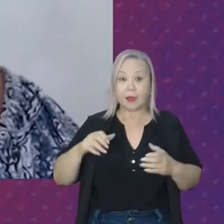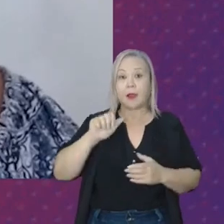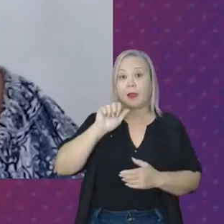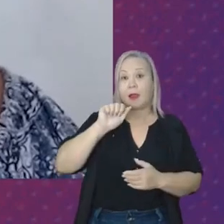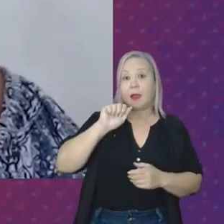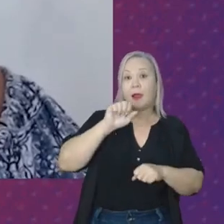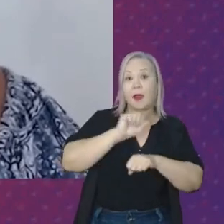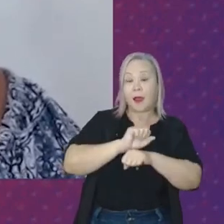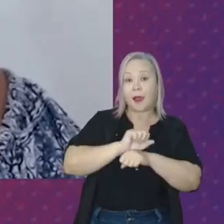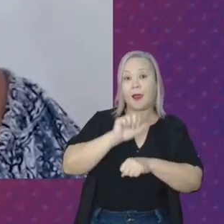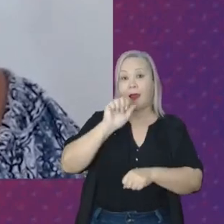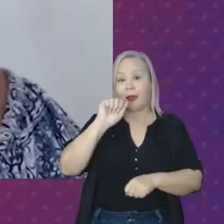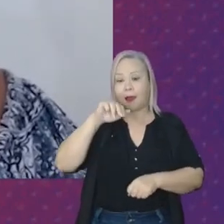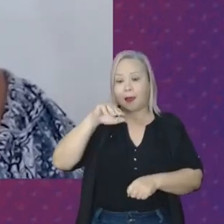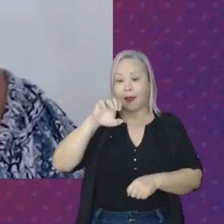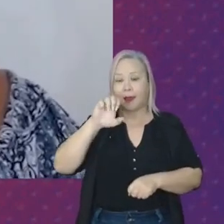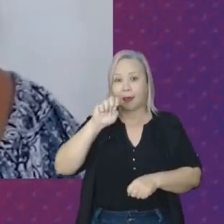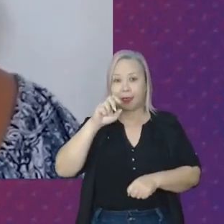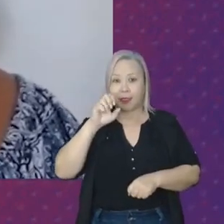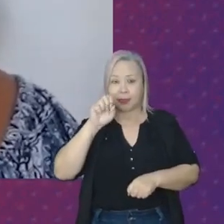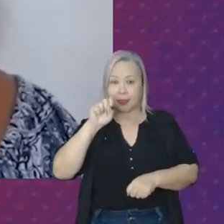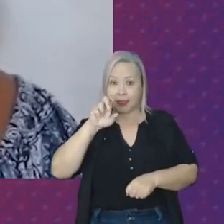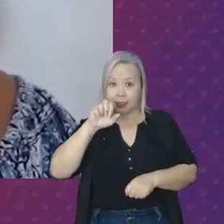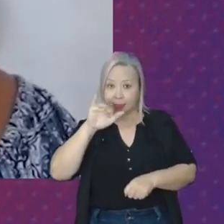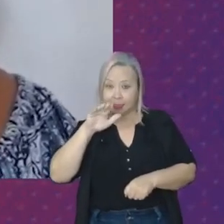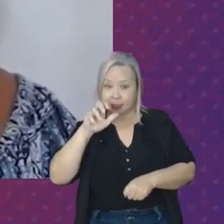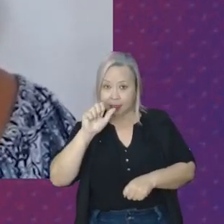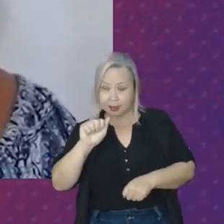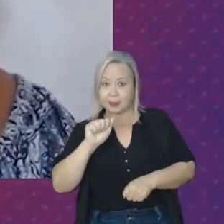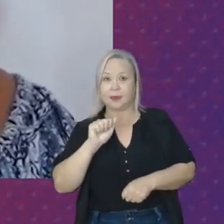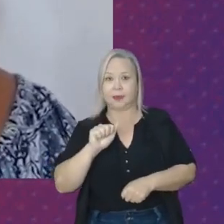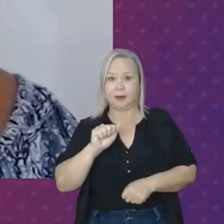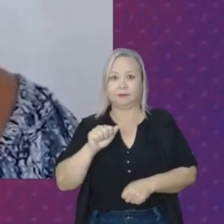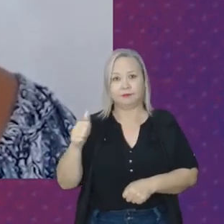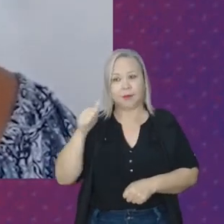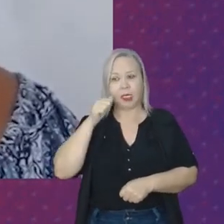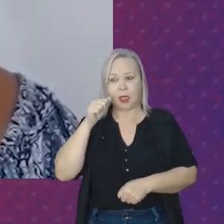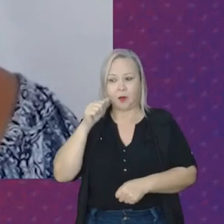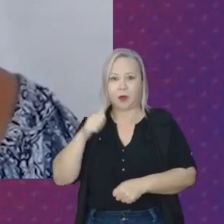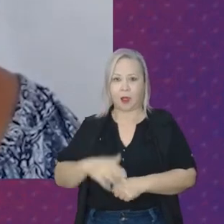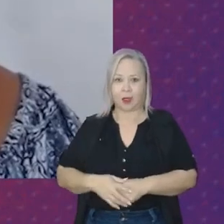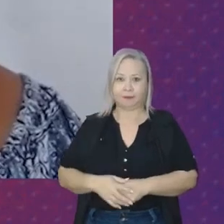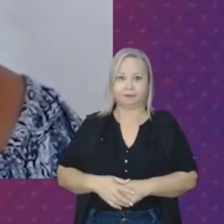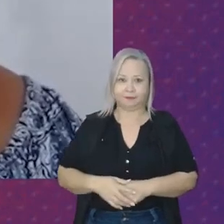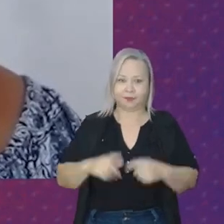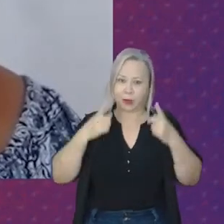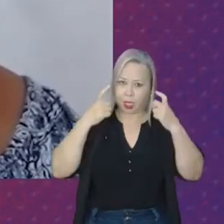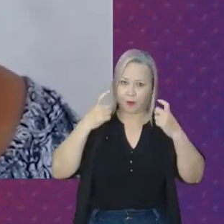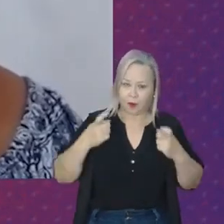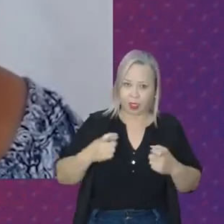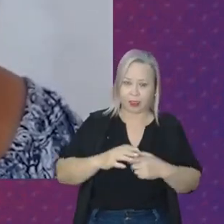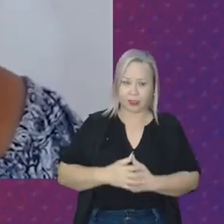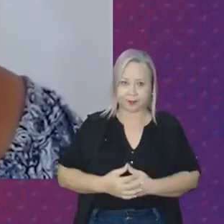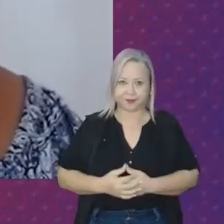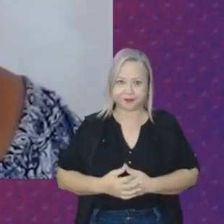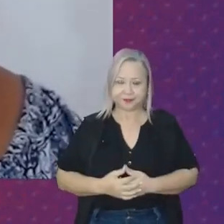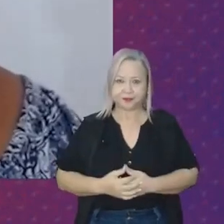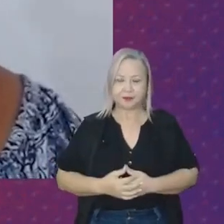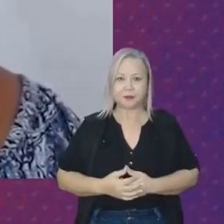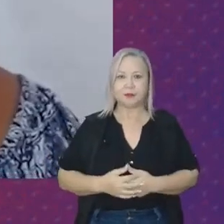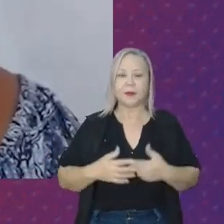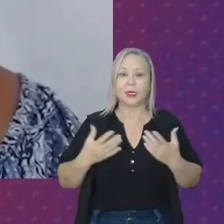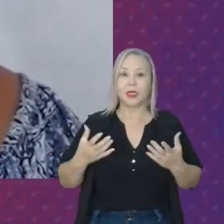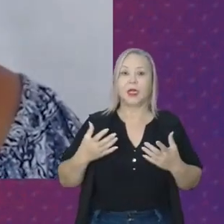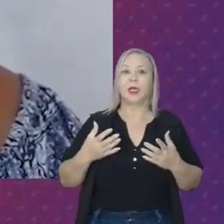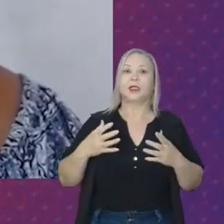de parto. É claro que tem outras leis que vão cobrindo esse cenário, como agressão